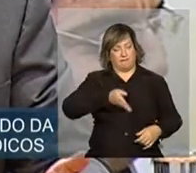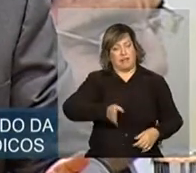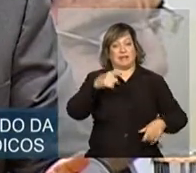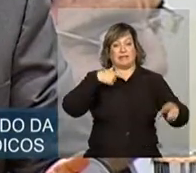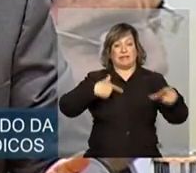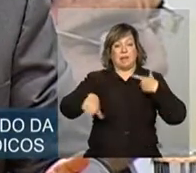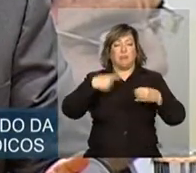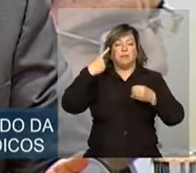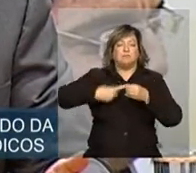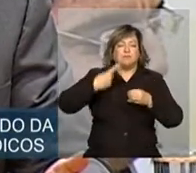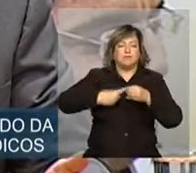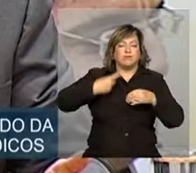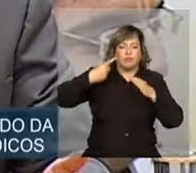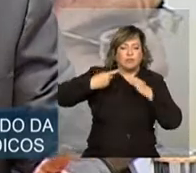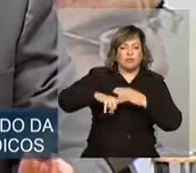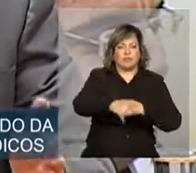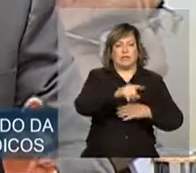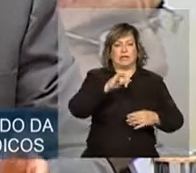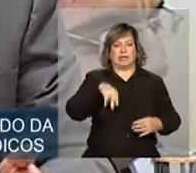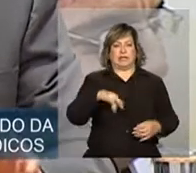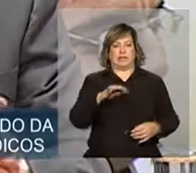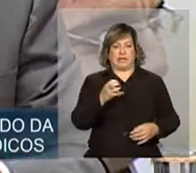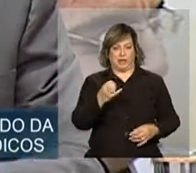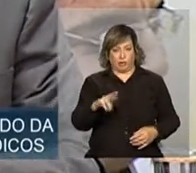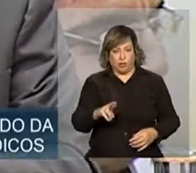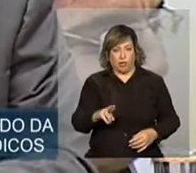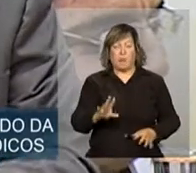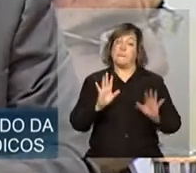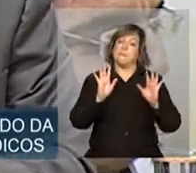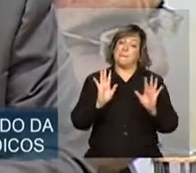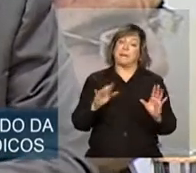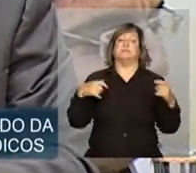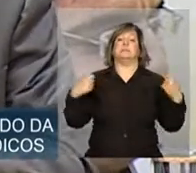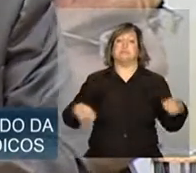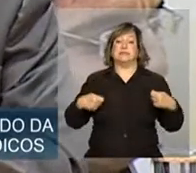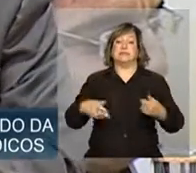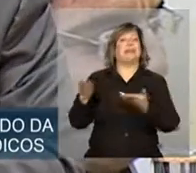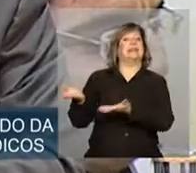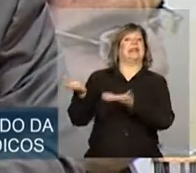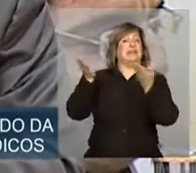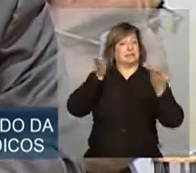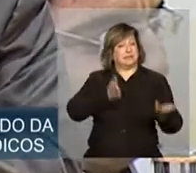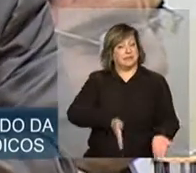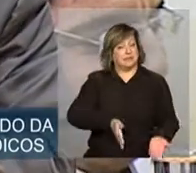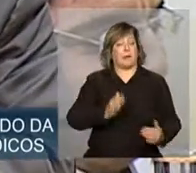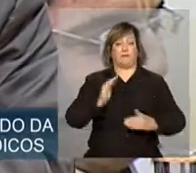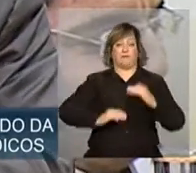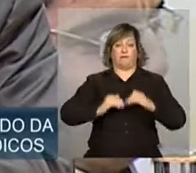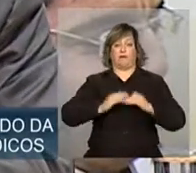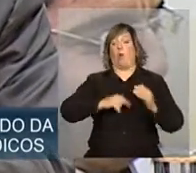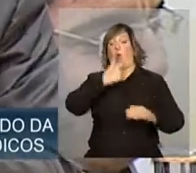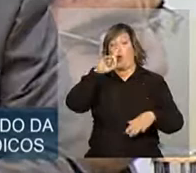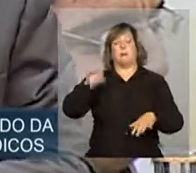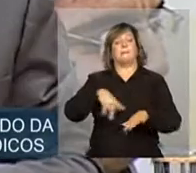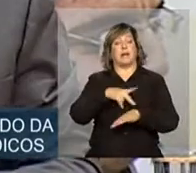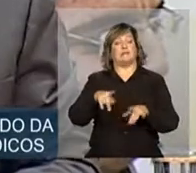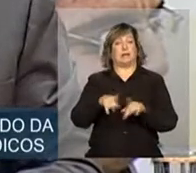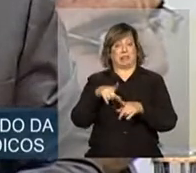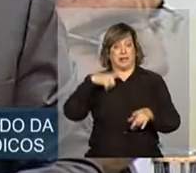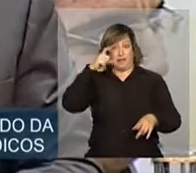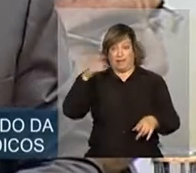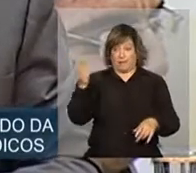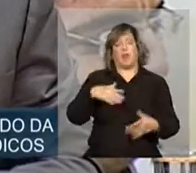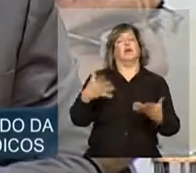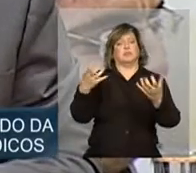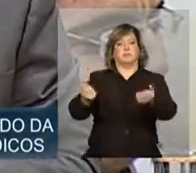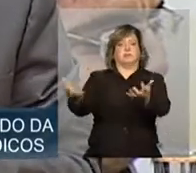periferia das grandes cidades pelos municípios do interior e agora nós precisamos trazer profissionais de outros países que esteja interessado